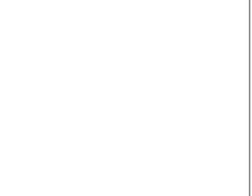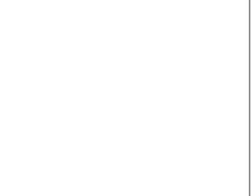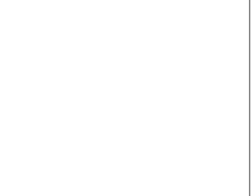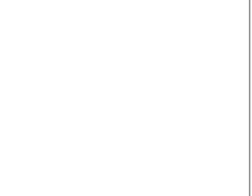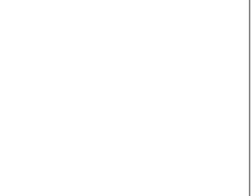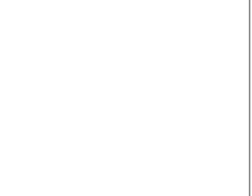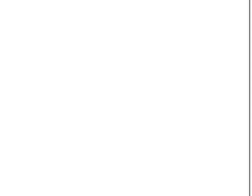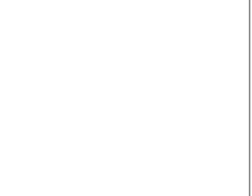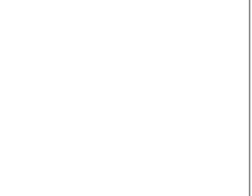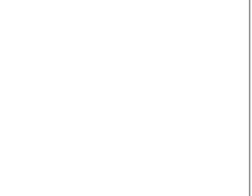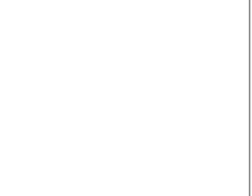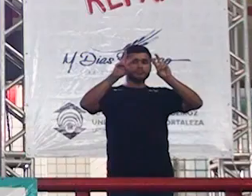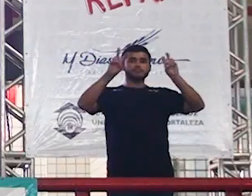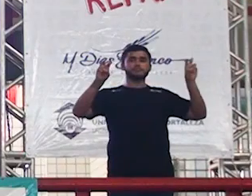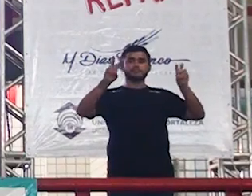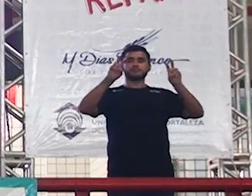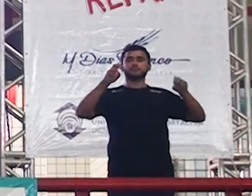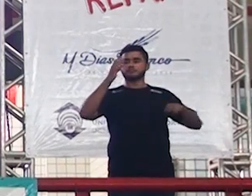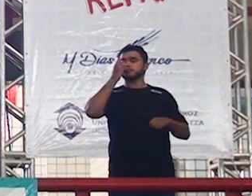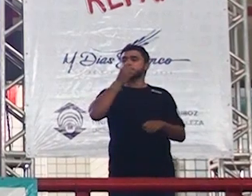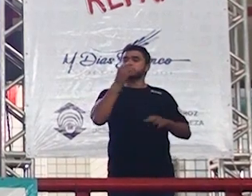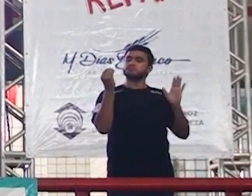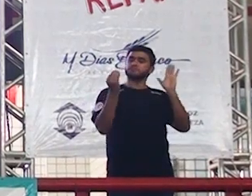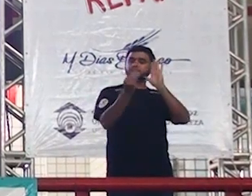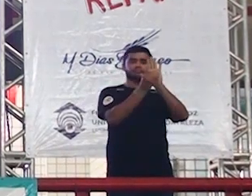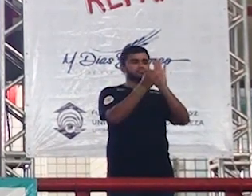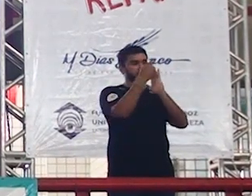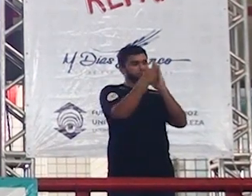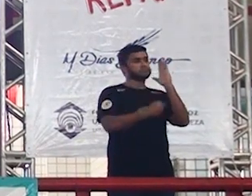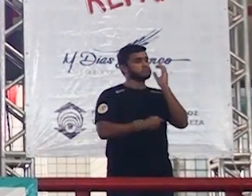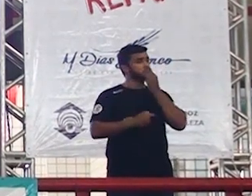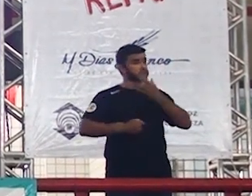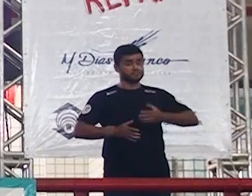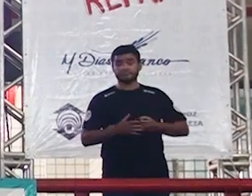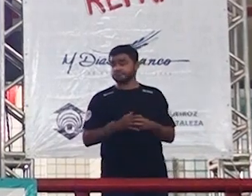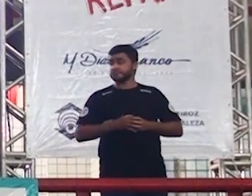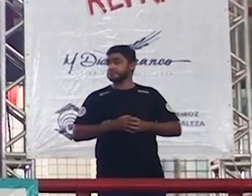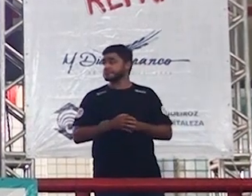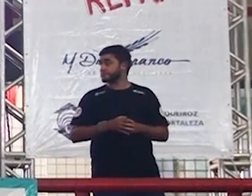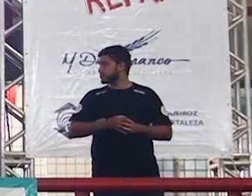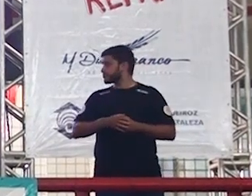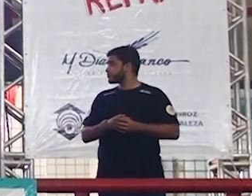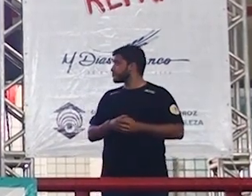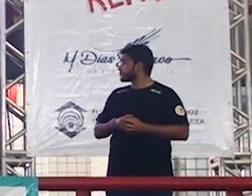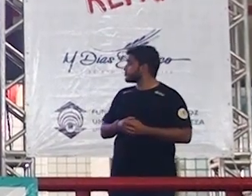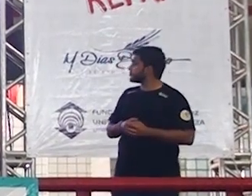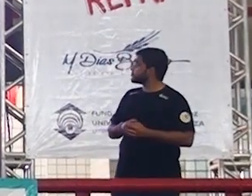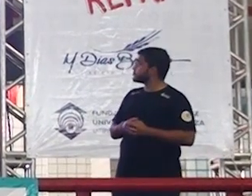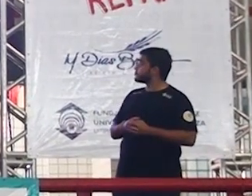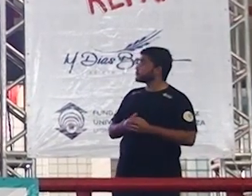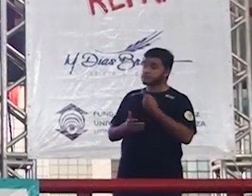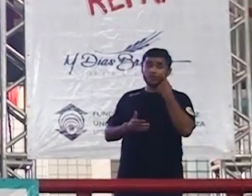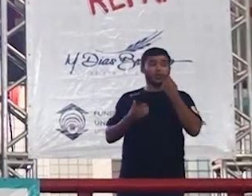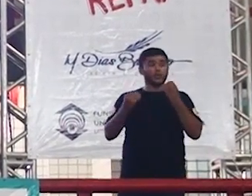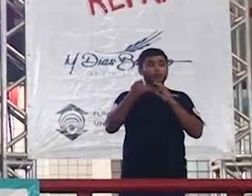já entra como repertório. Engrandece a redação do mesmo jeito. Beleza? Vamos ver como é que fica na